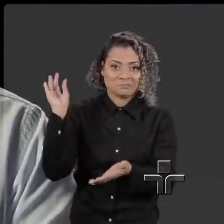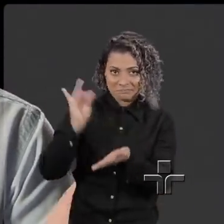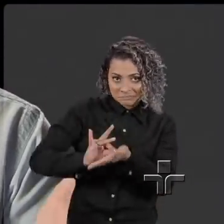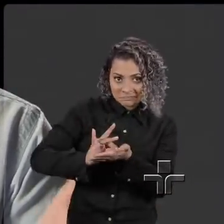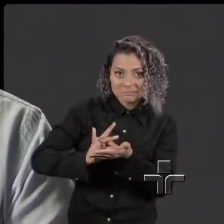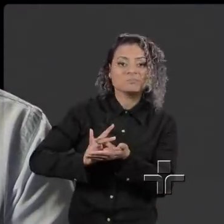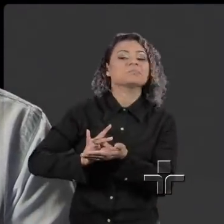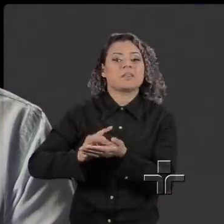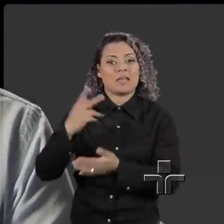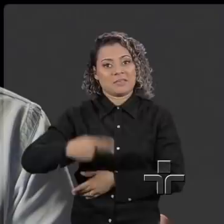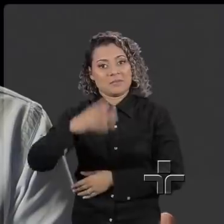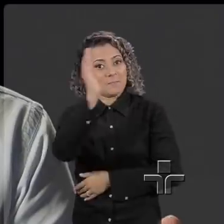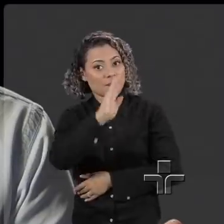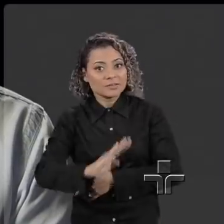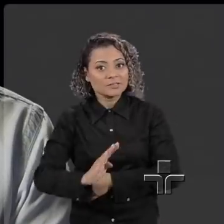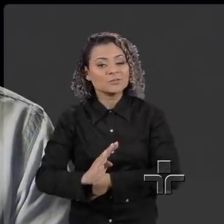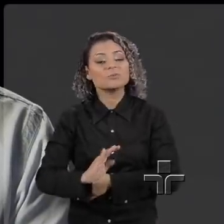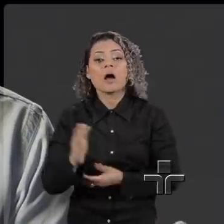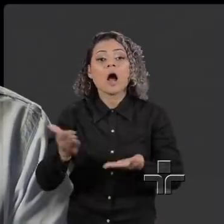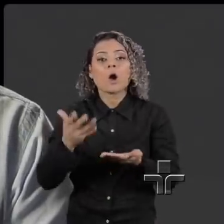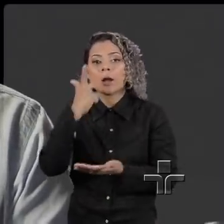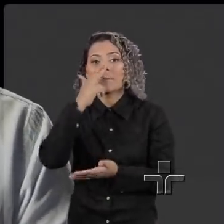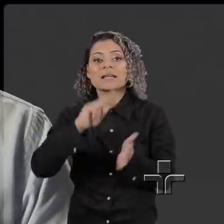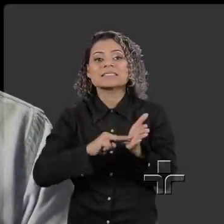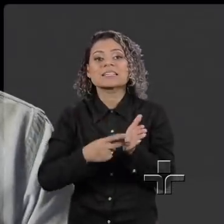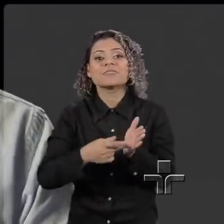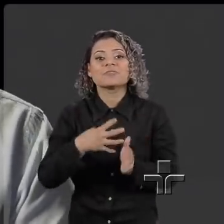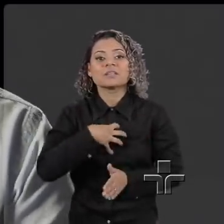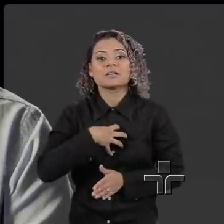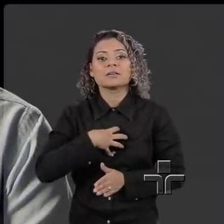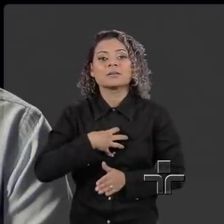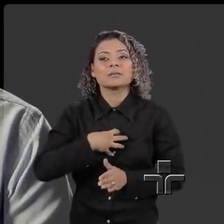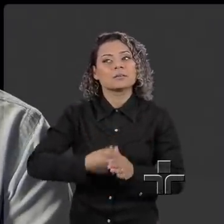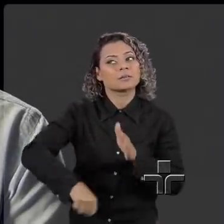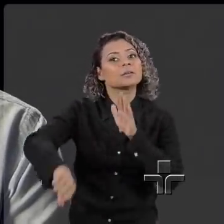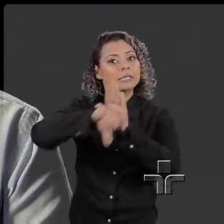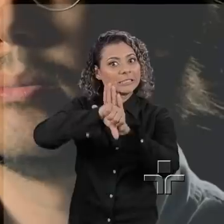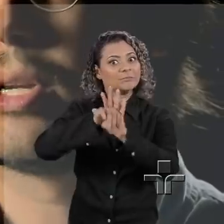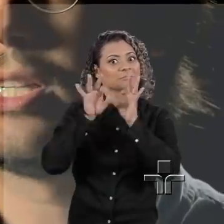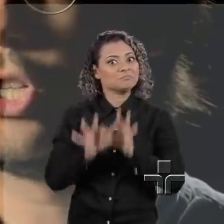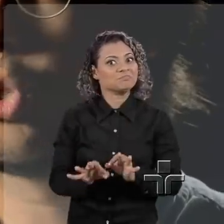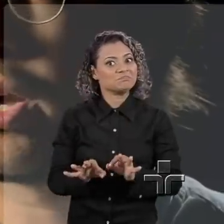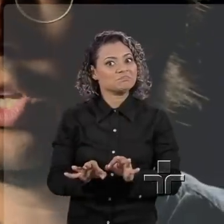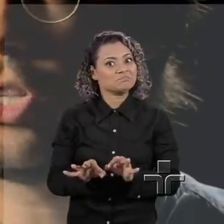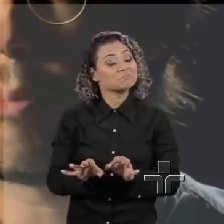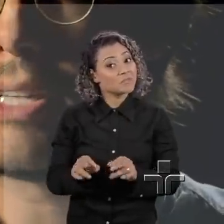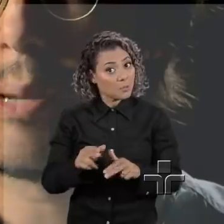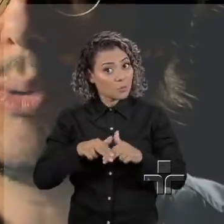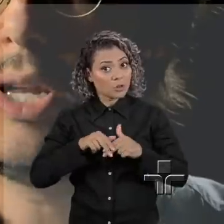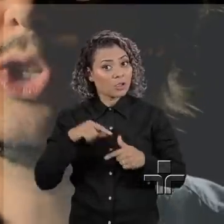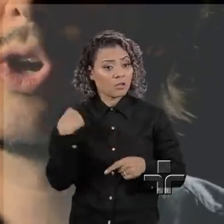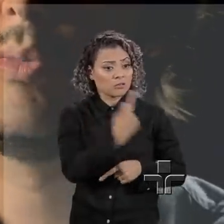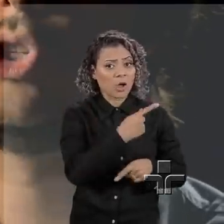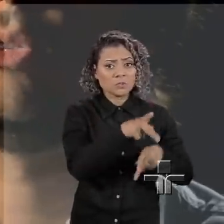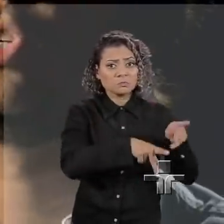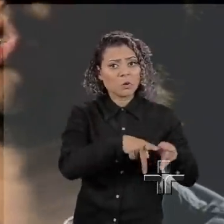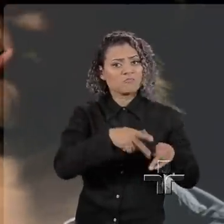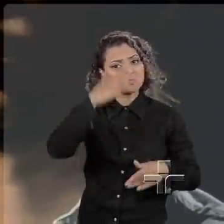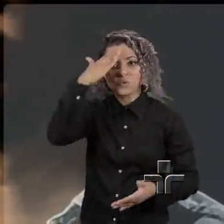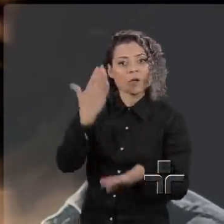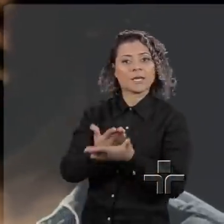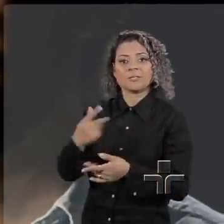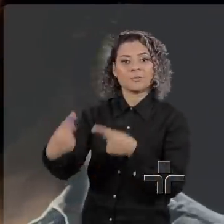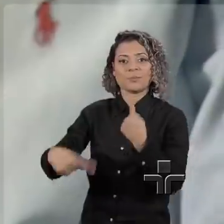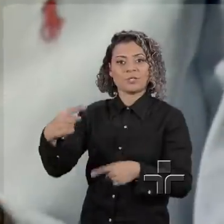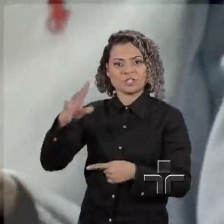parte da política brasileira, virou assim quase como ser um criminoso, como se fosse a mesma coisa. Porque se a gente não acredita mais na política como jeito de resolver